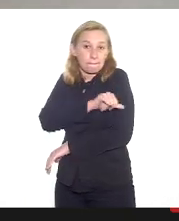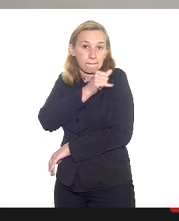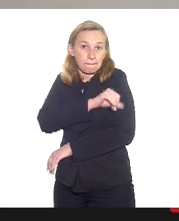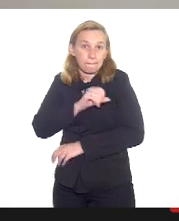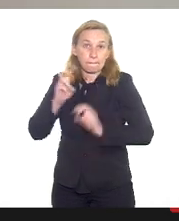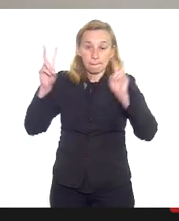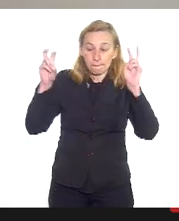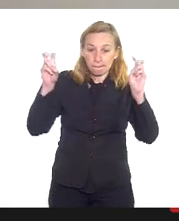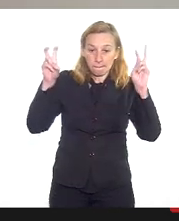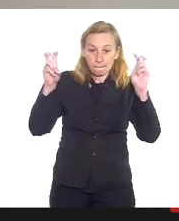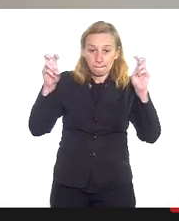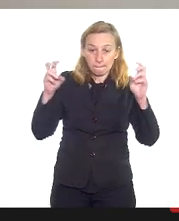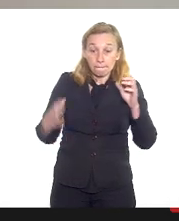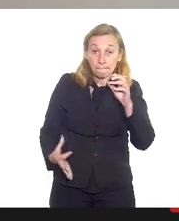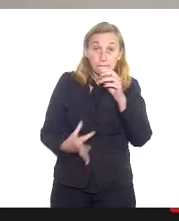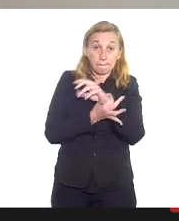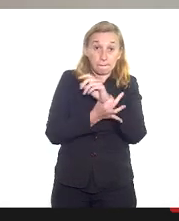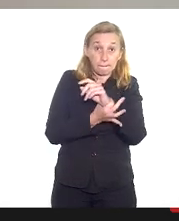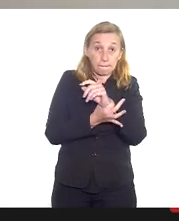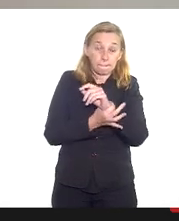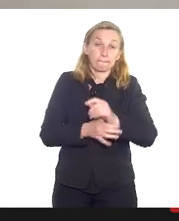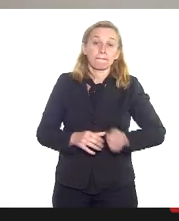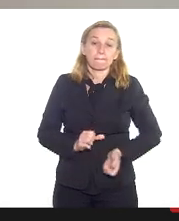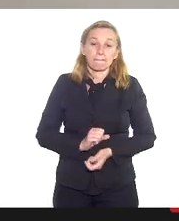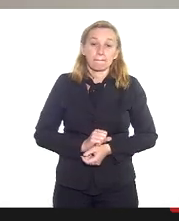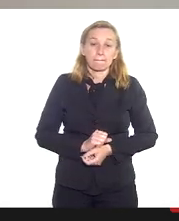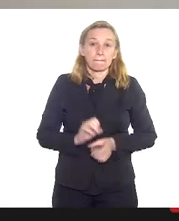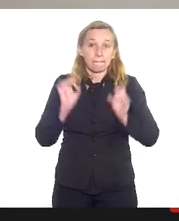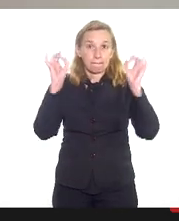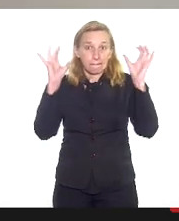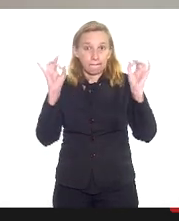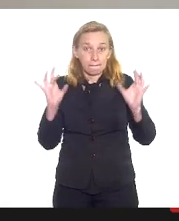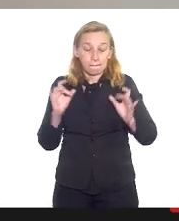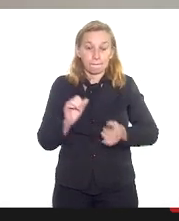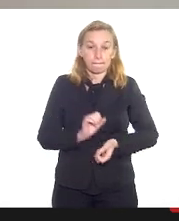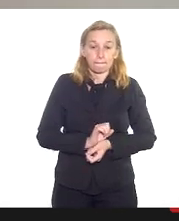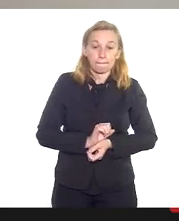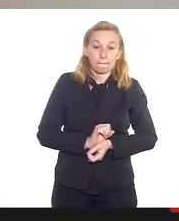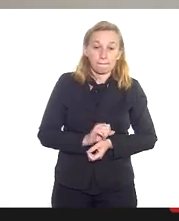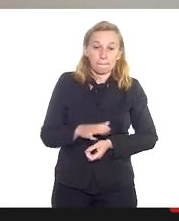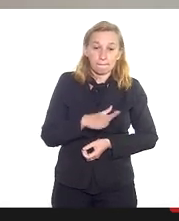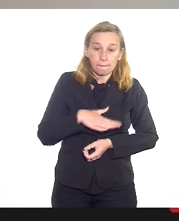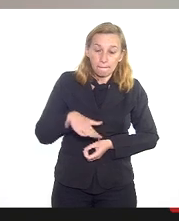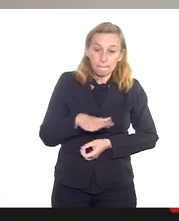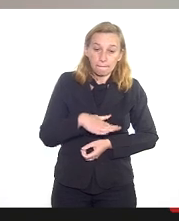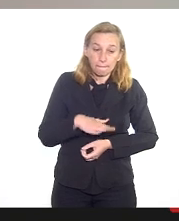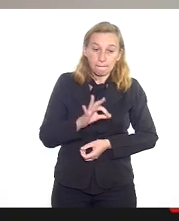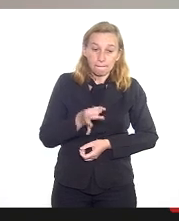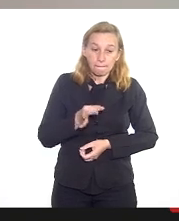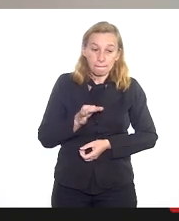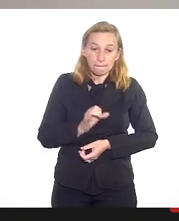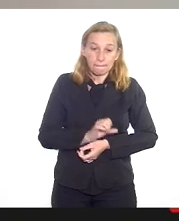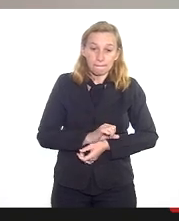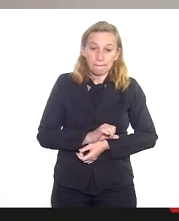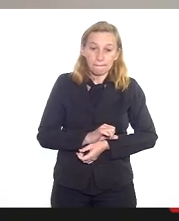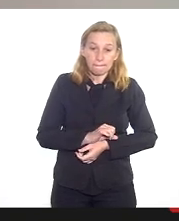com essa questão de uma forma segura, né? Especialmente nesse setor, se eu tocou num ponto altamente relevante,